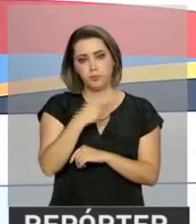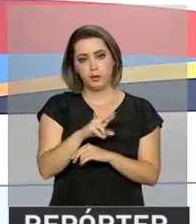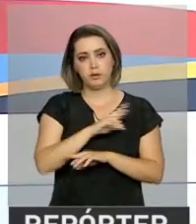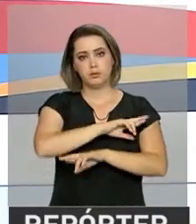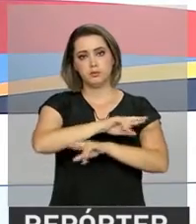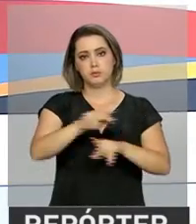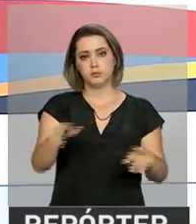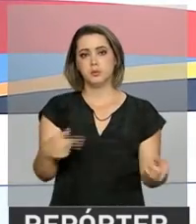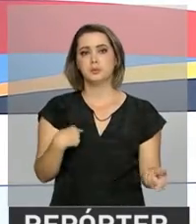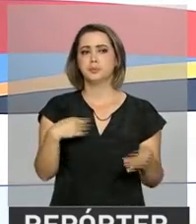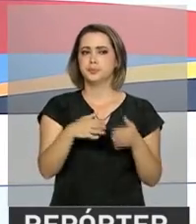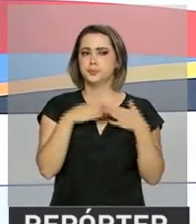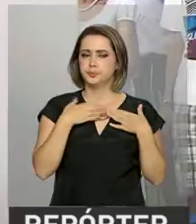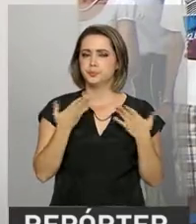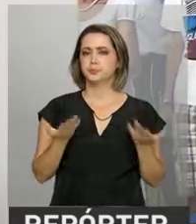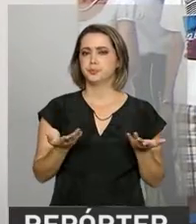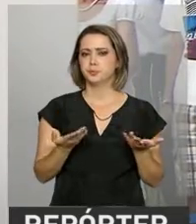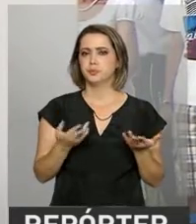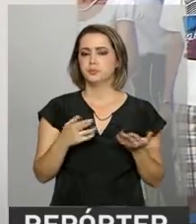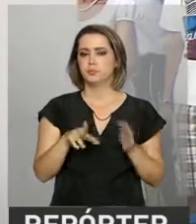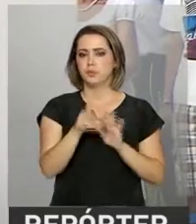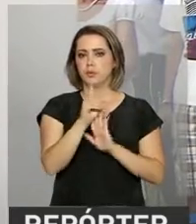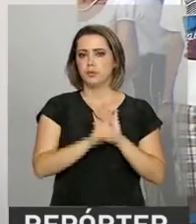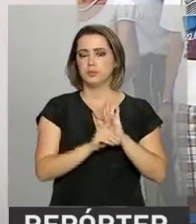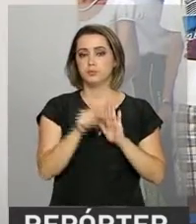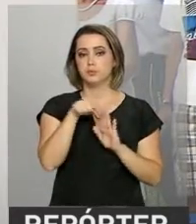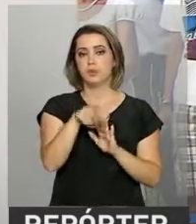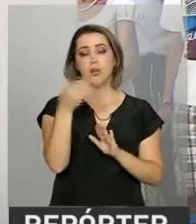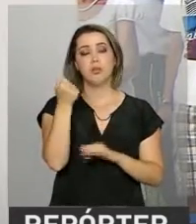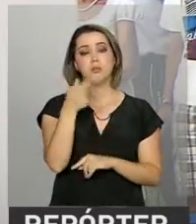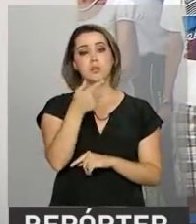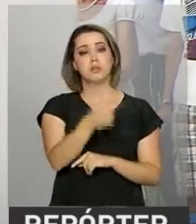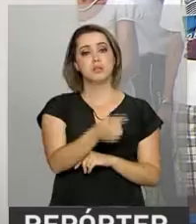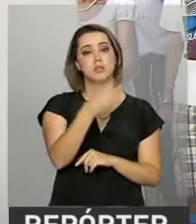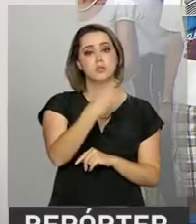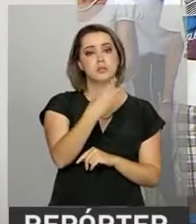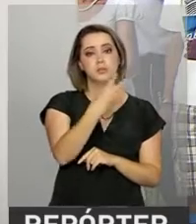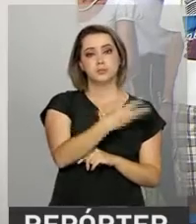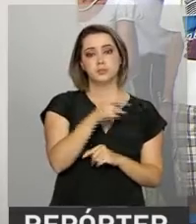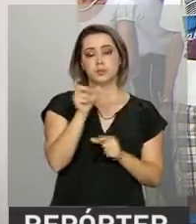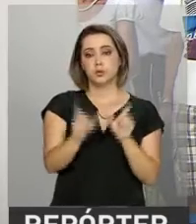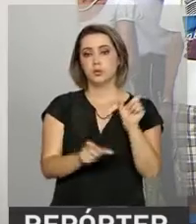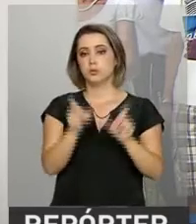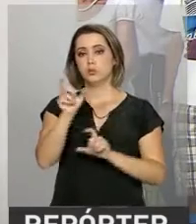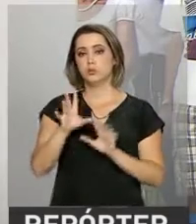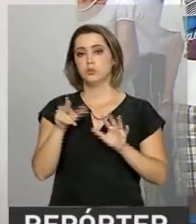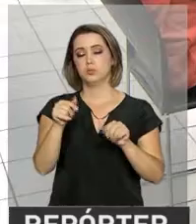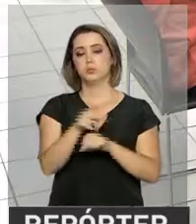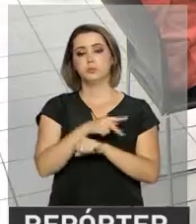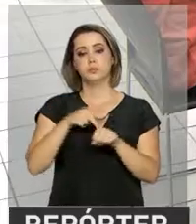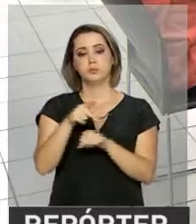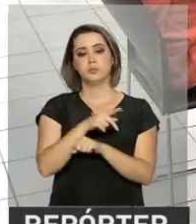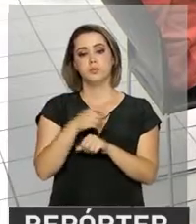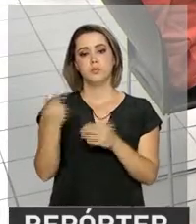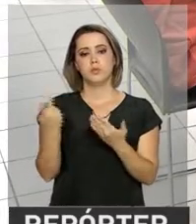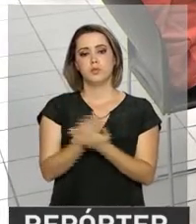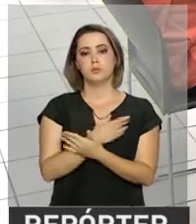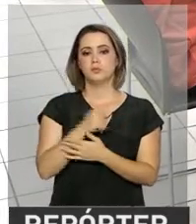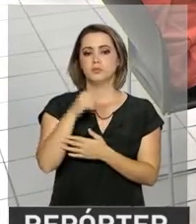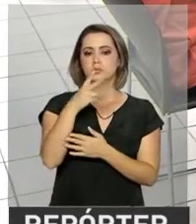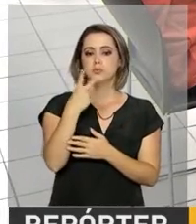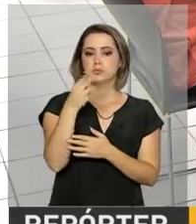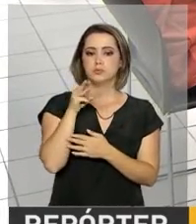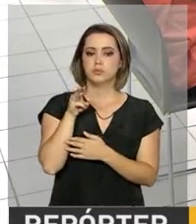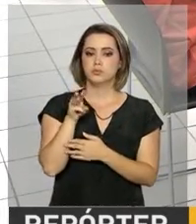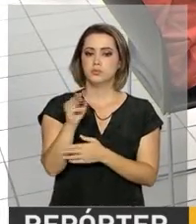busca de reparação. No ano passado, as 733 unidades de atendimento dos PROCONs em todo o país realizaram quase